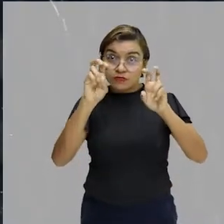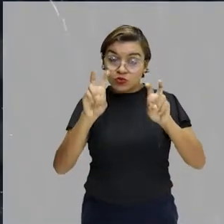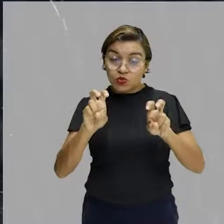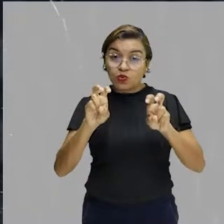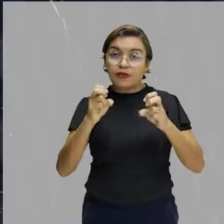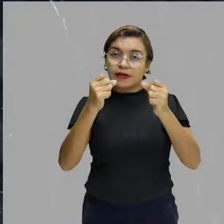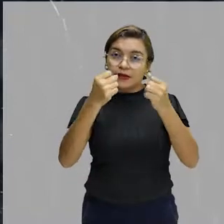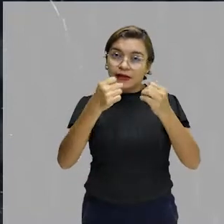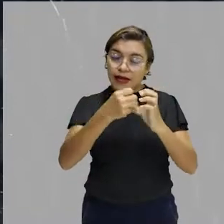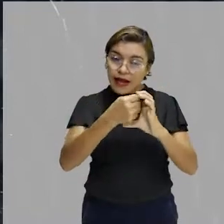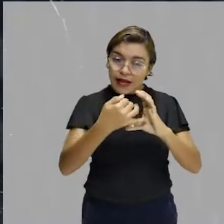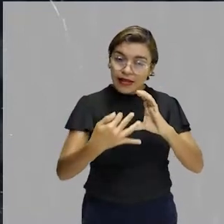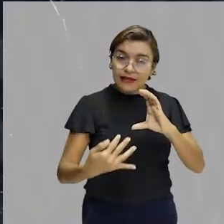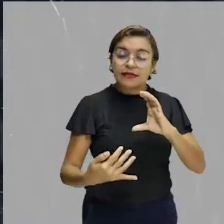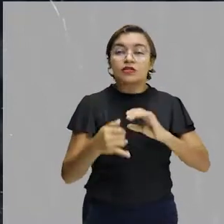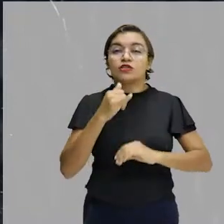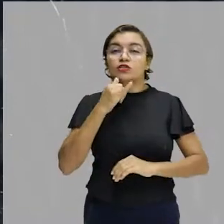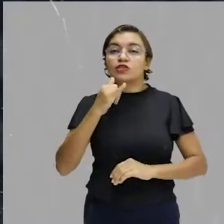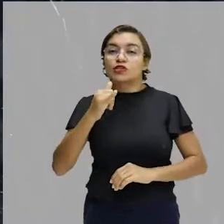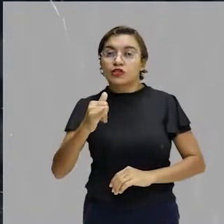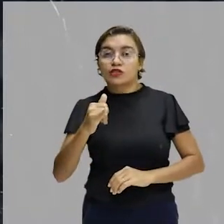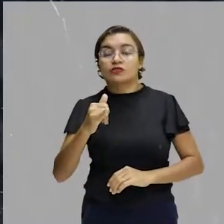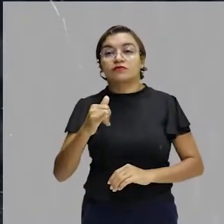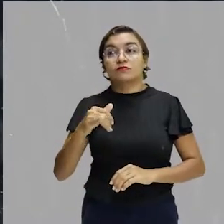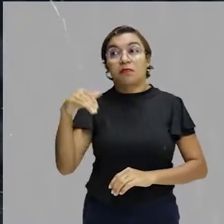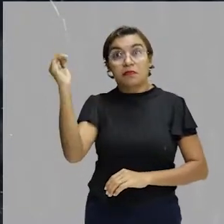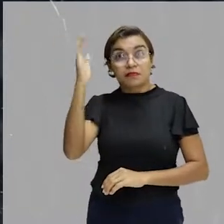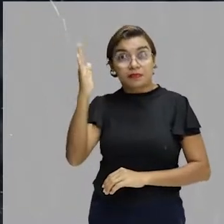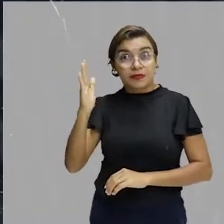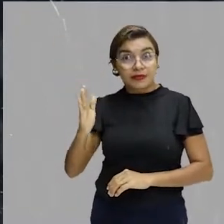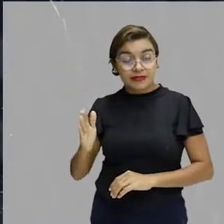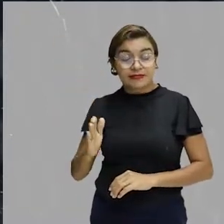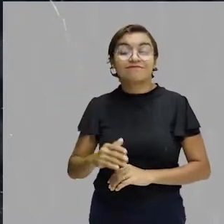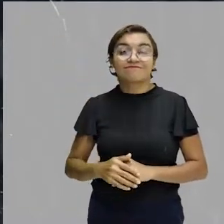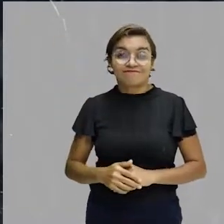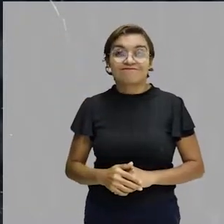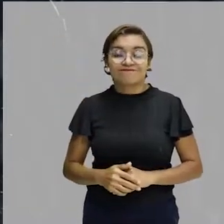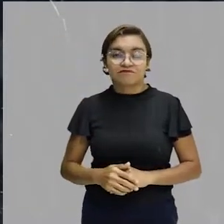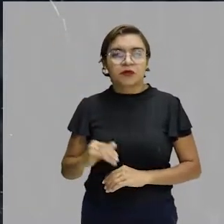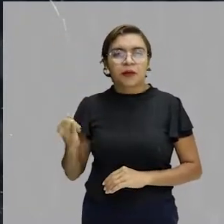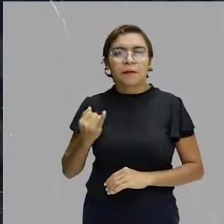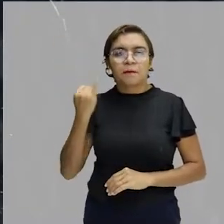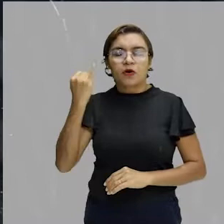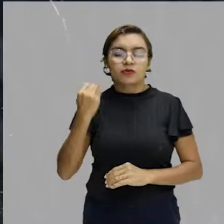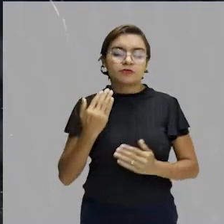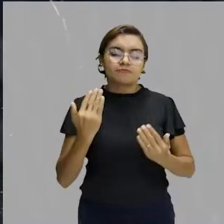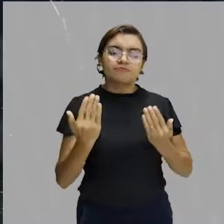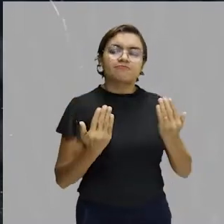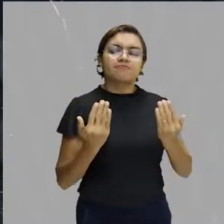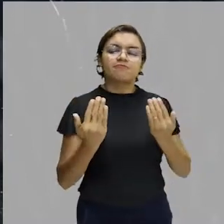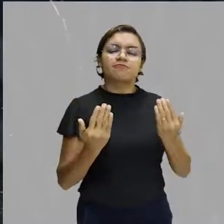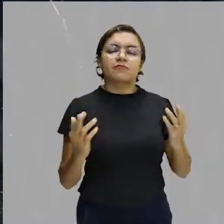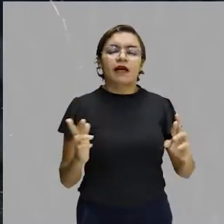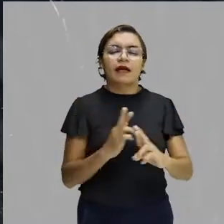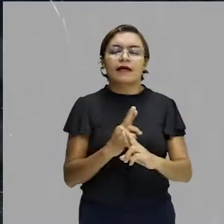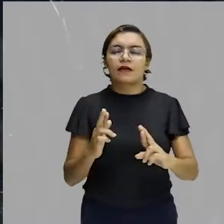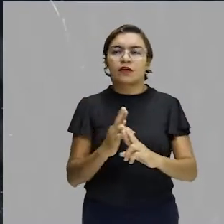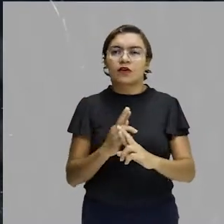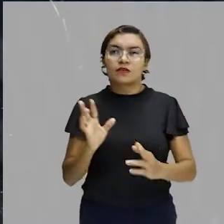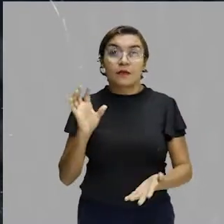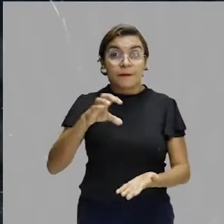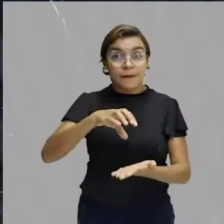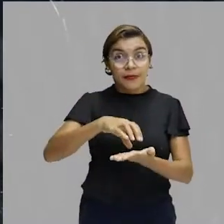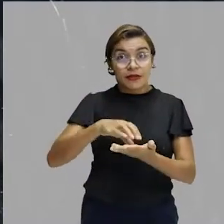energéticas, elétrica no nosso país, muito importante, galera, a comparação em relação à matriz